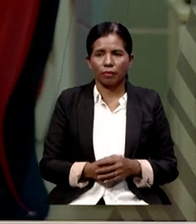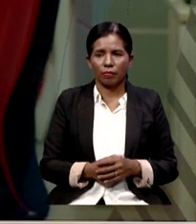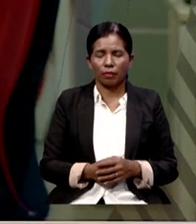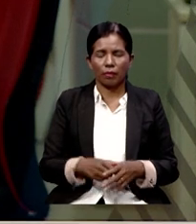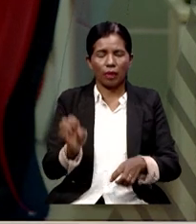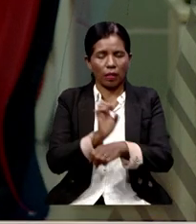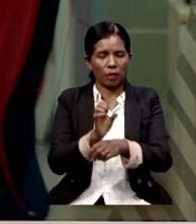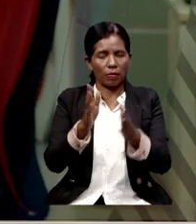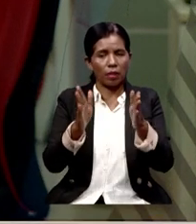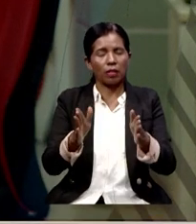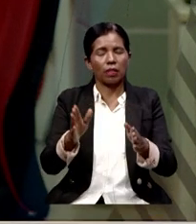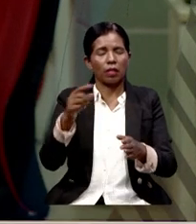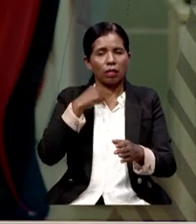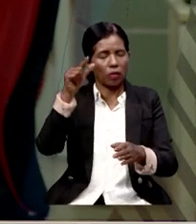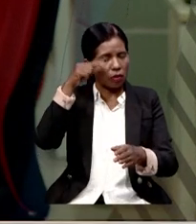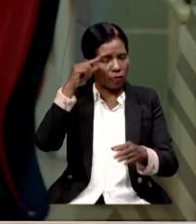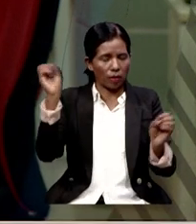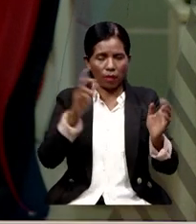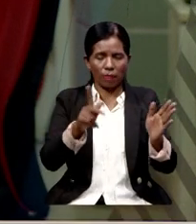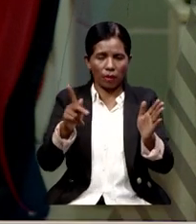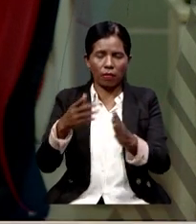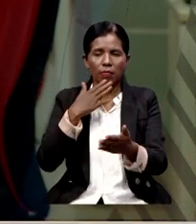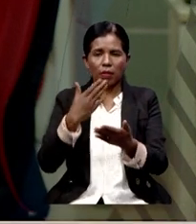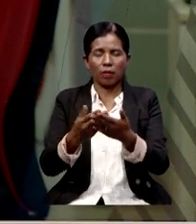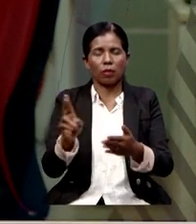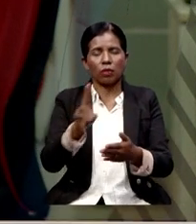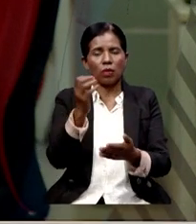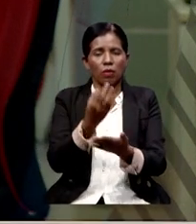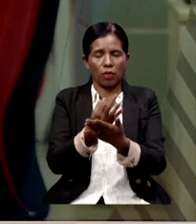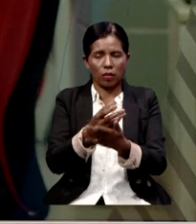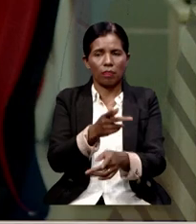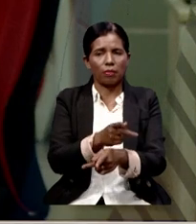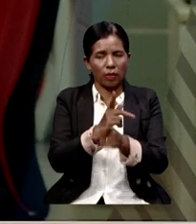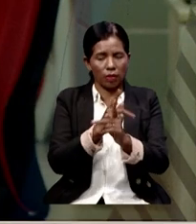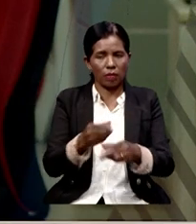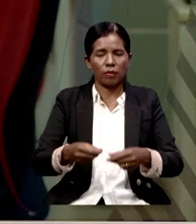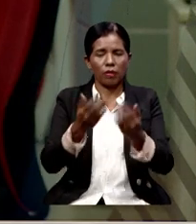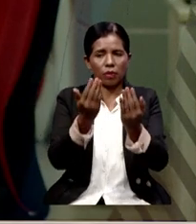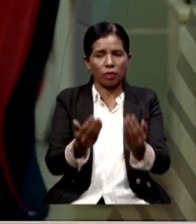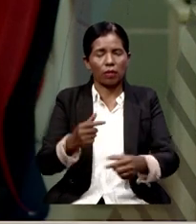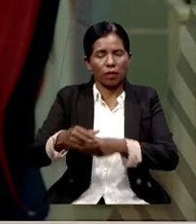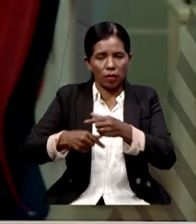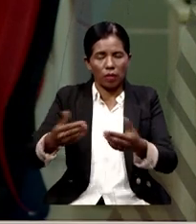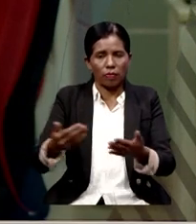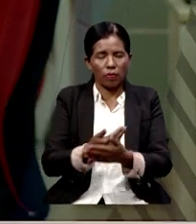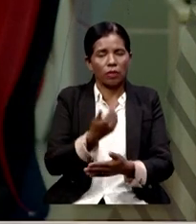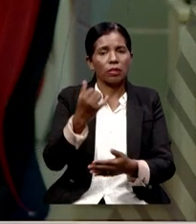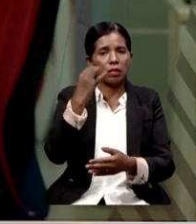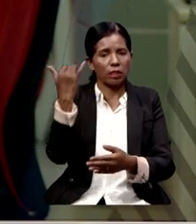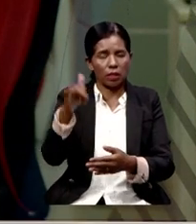Economista considera que o governo leia plano na BDA que executa ou sem empréstimo Sira, não é se for toda a geração fonte Sira e